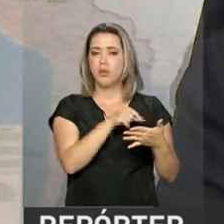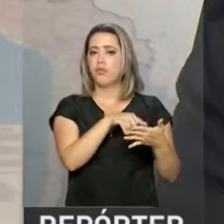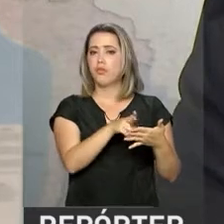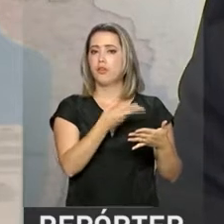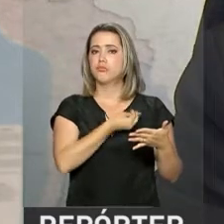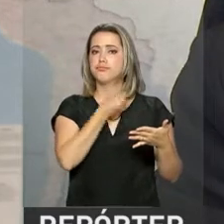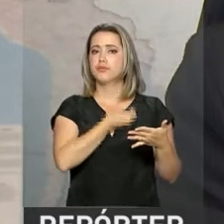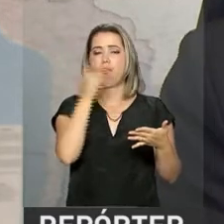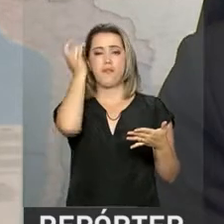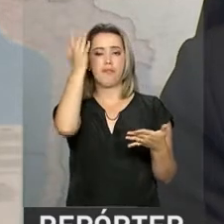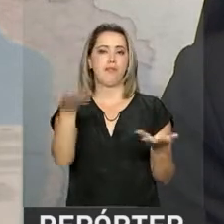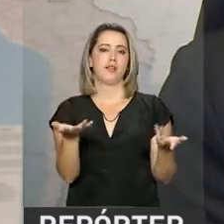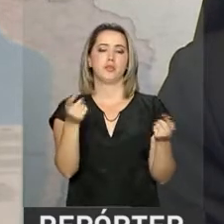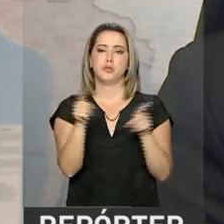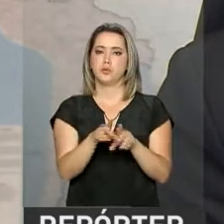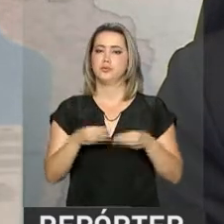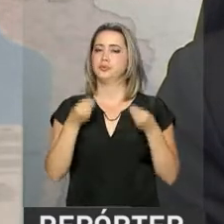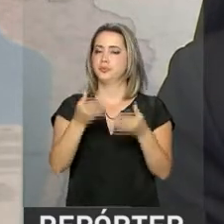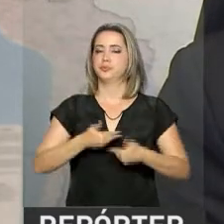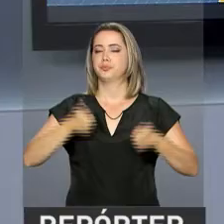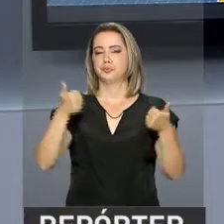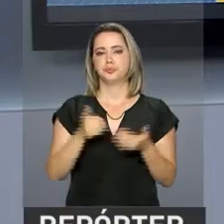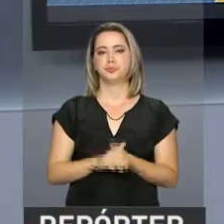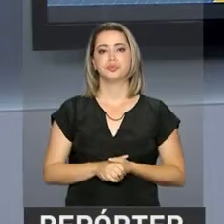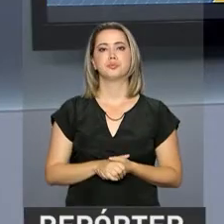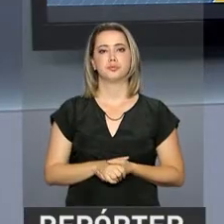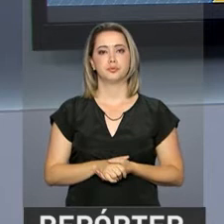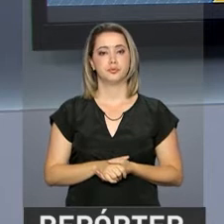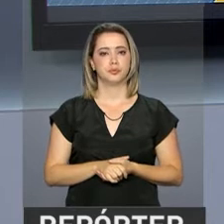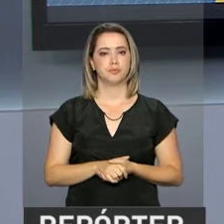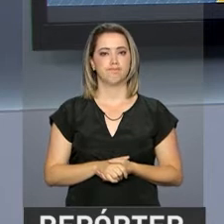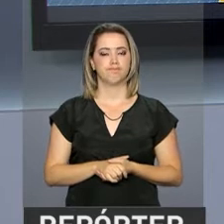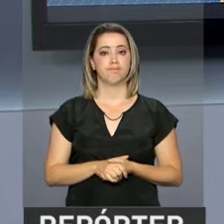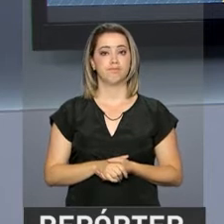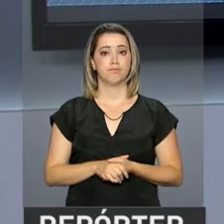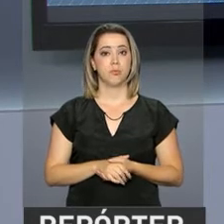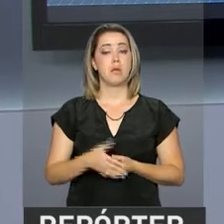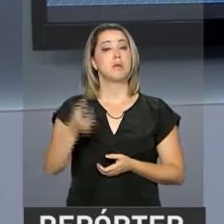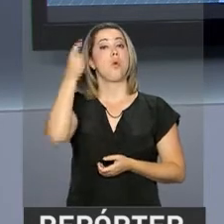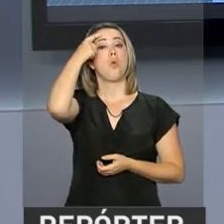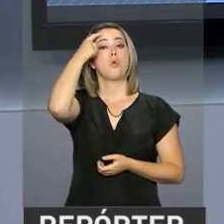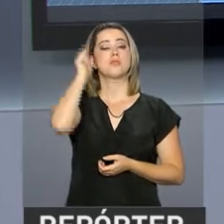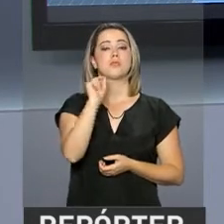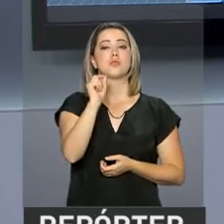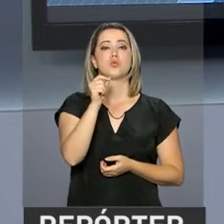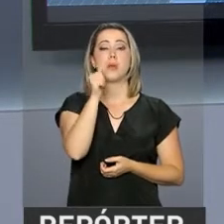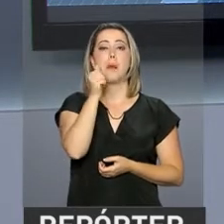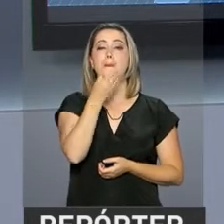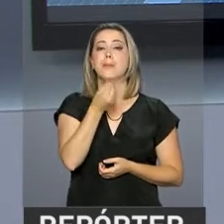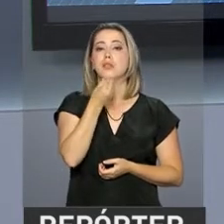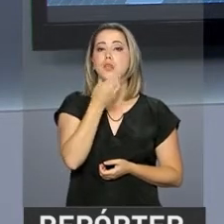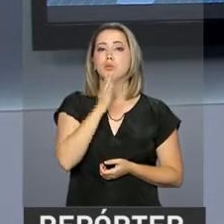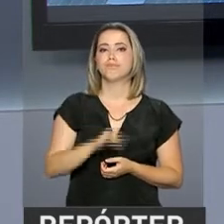celular facilita e dá mais dignidade ao trabalhador concientizar os meninos sobre a importância da imunização